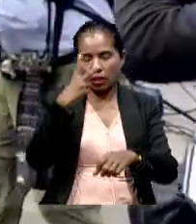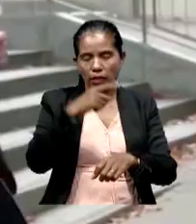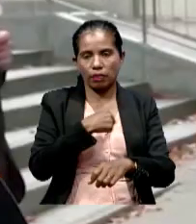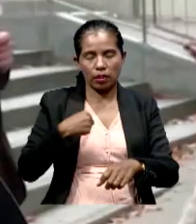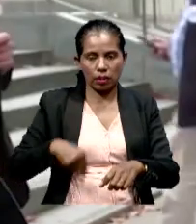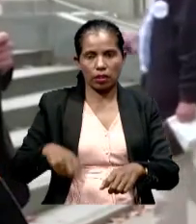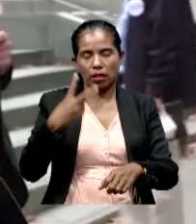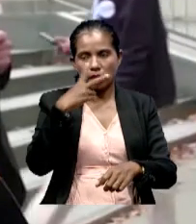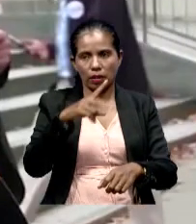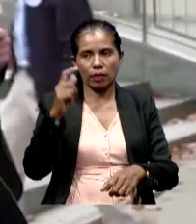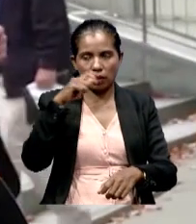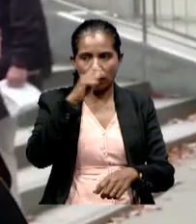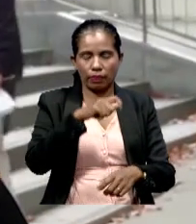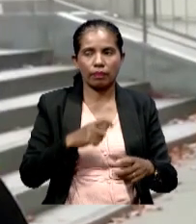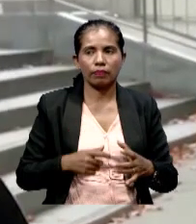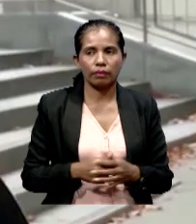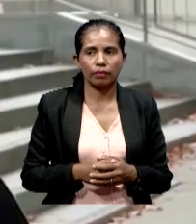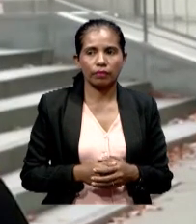Taiwan.